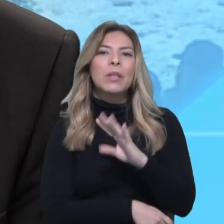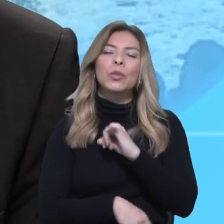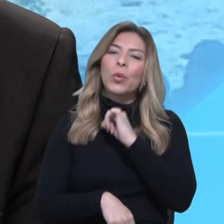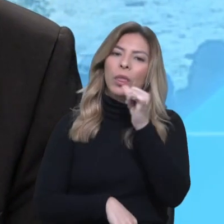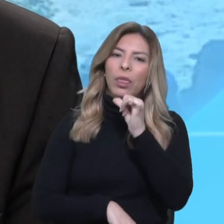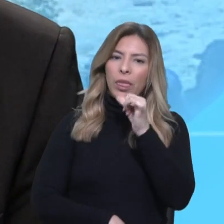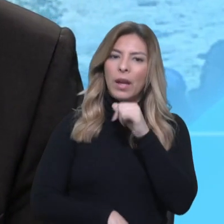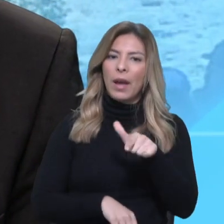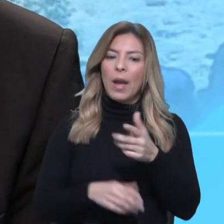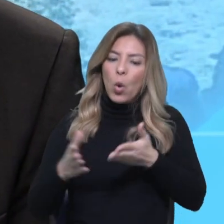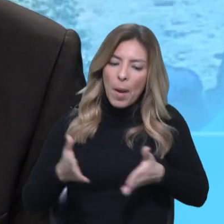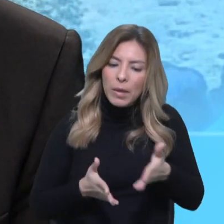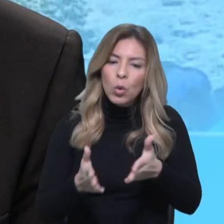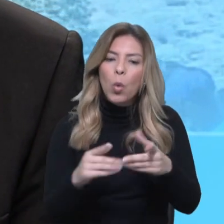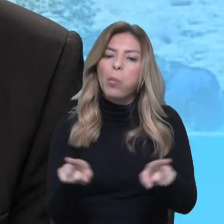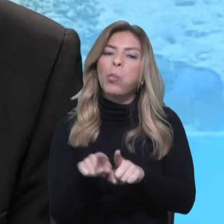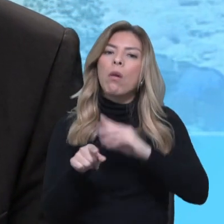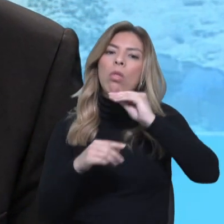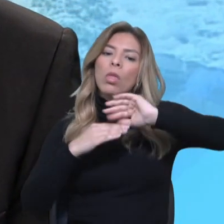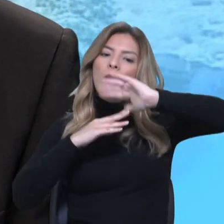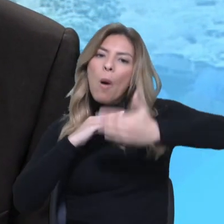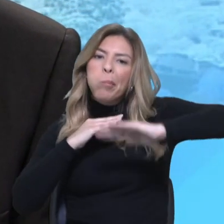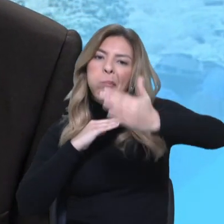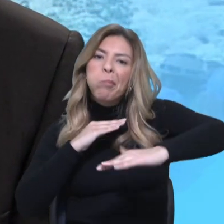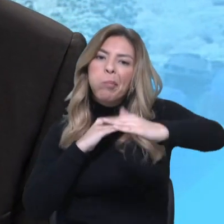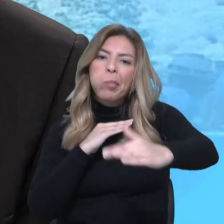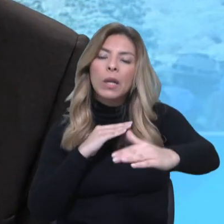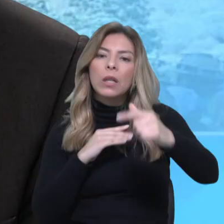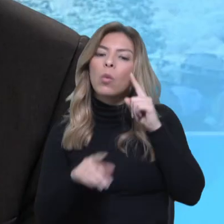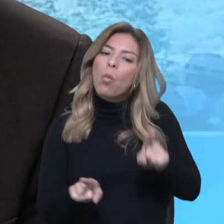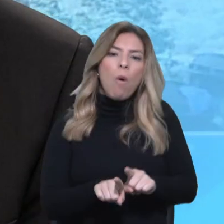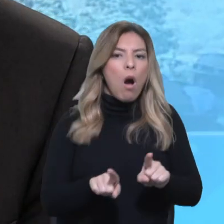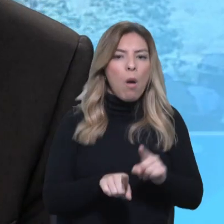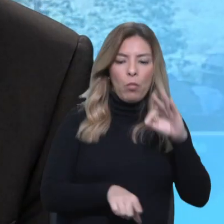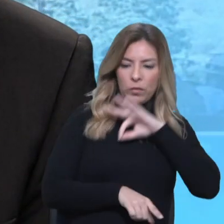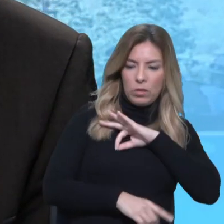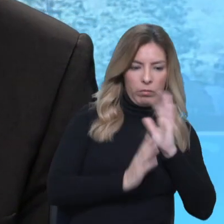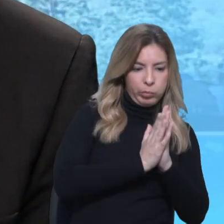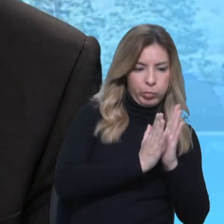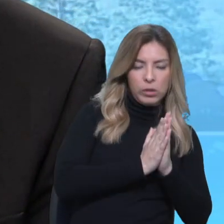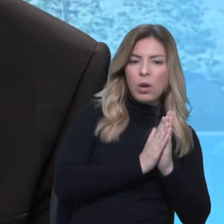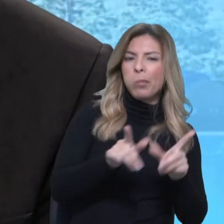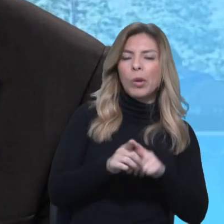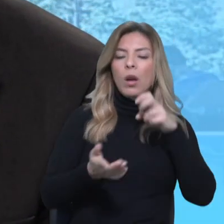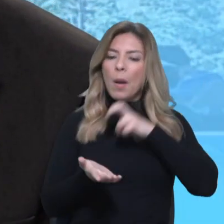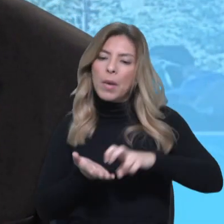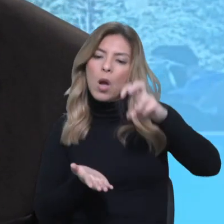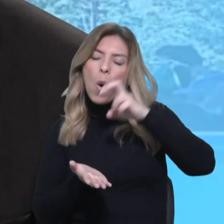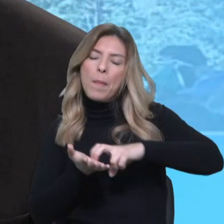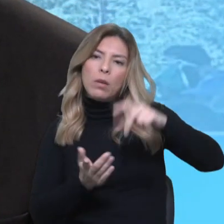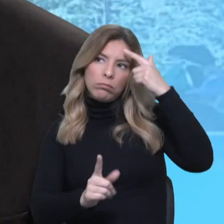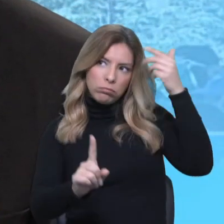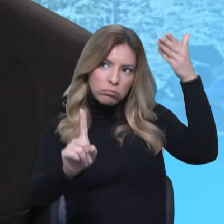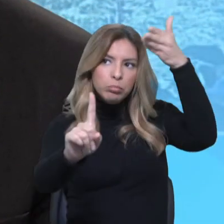como uma caminhada pelo deserto. O caminho de fé, o caminho vocacional, é sempre como que uma caminhada pelo deserto. Temos um ponto de